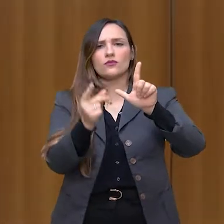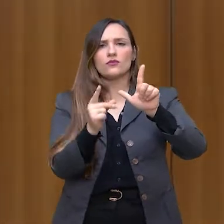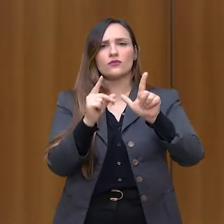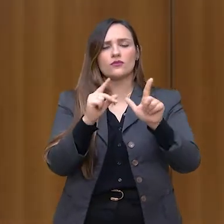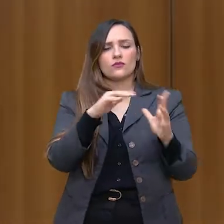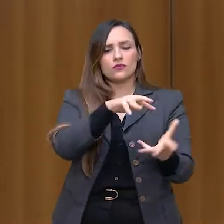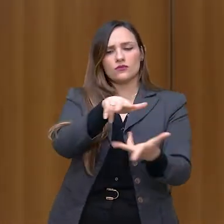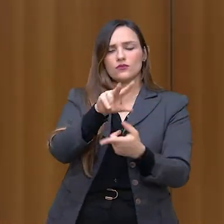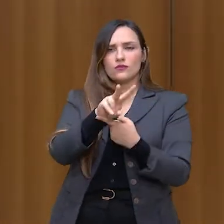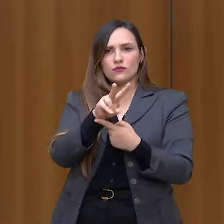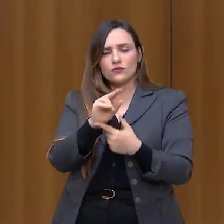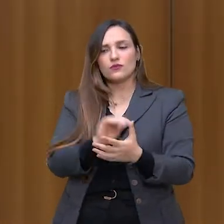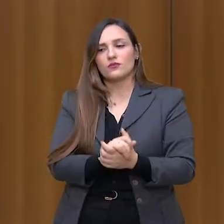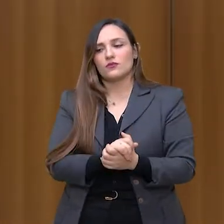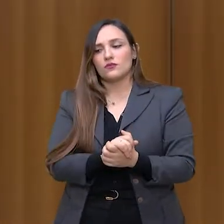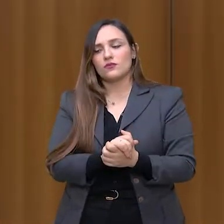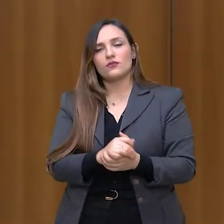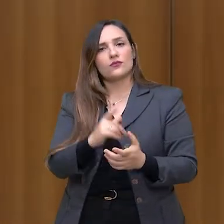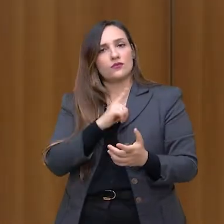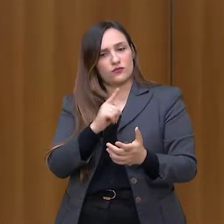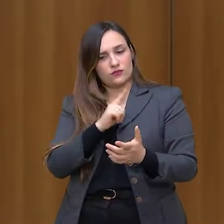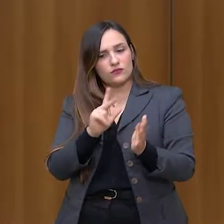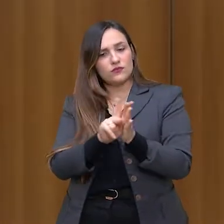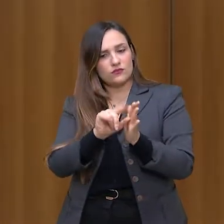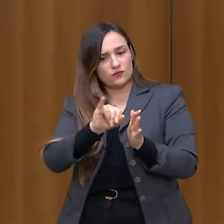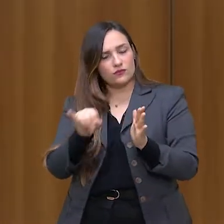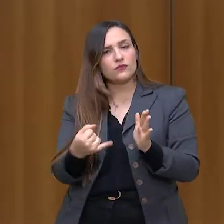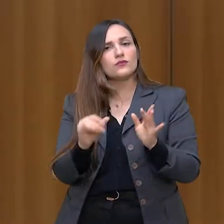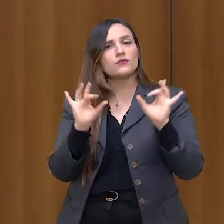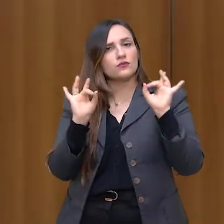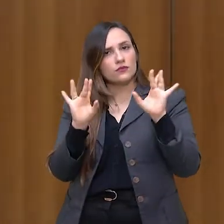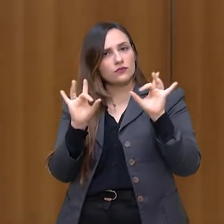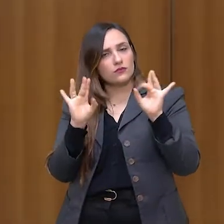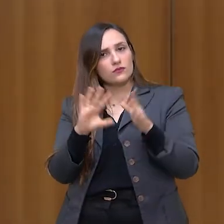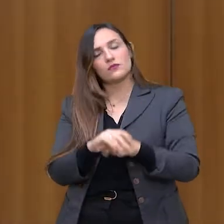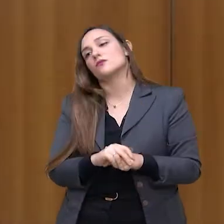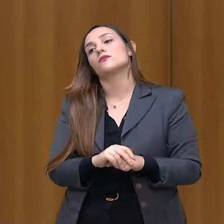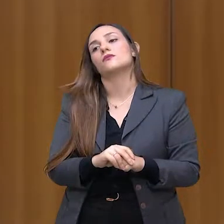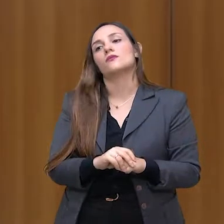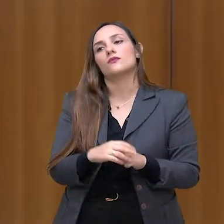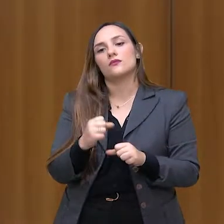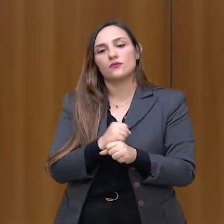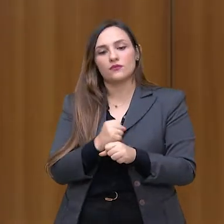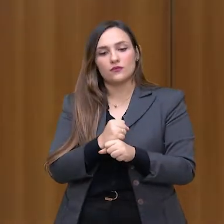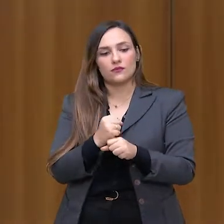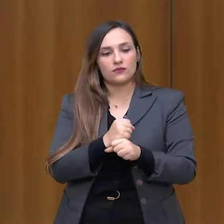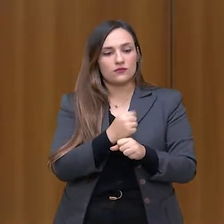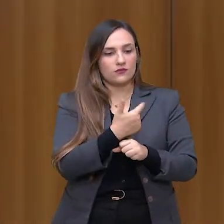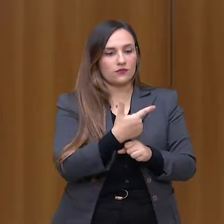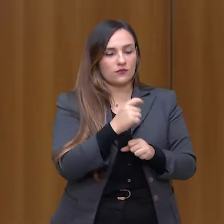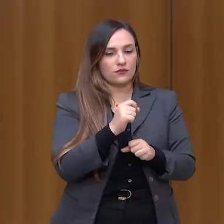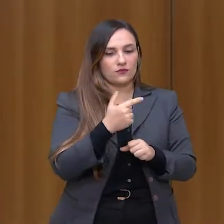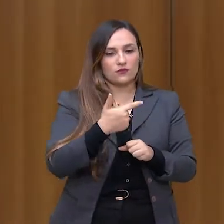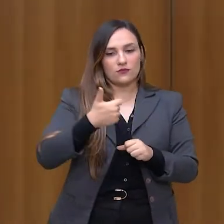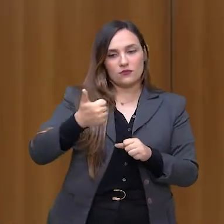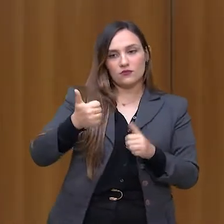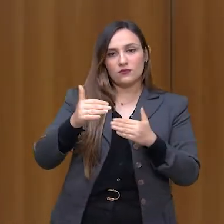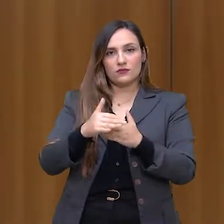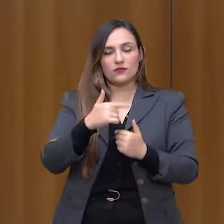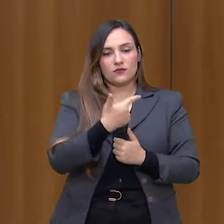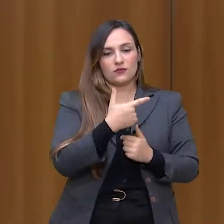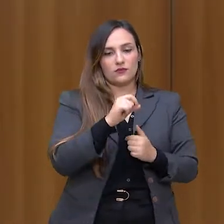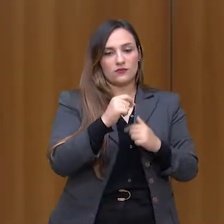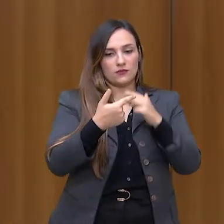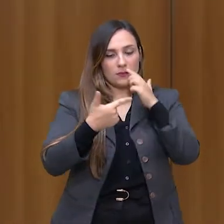um programa estratégico que vem do CNJ, e nós temos um plano de logística sustentável elaborado para o período de 2021